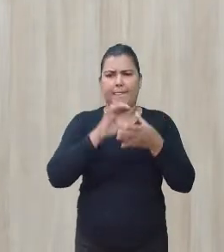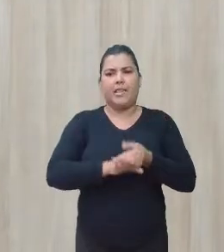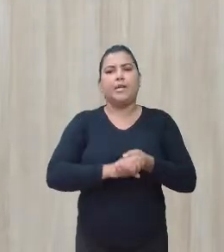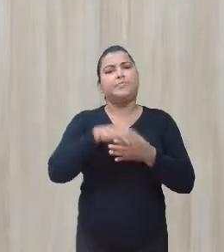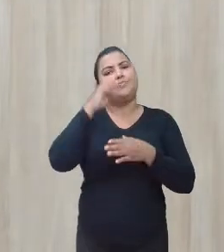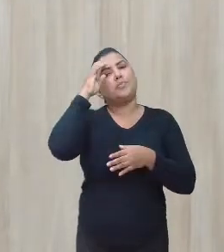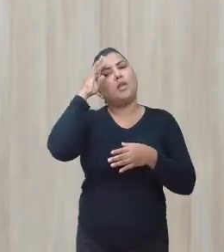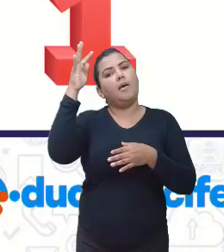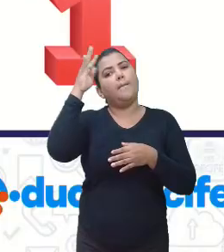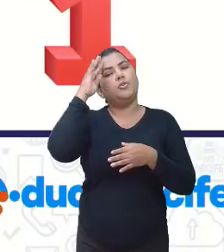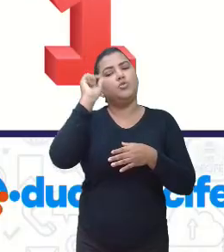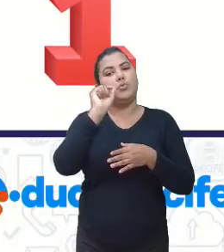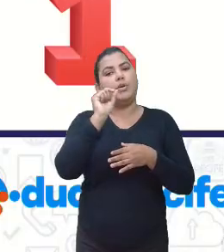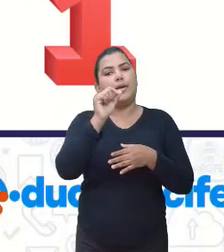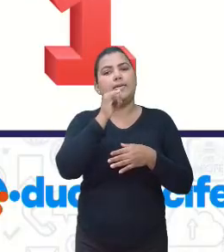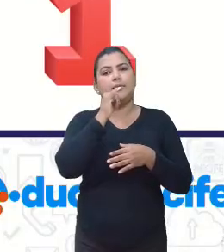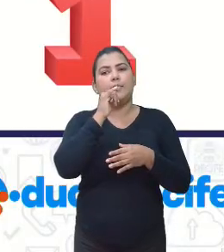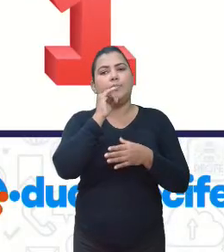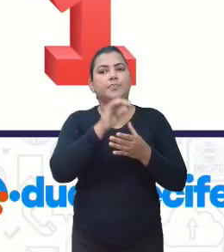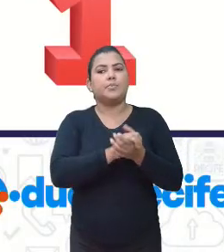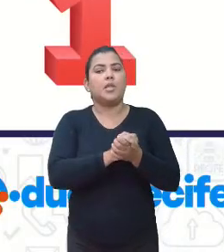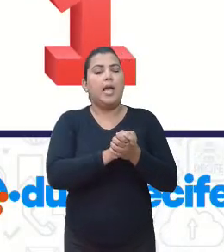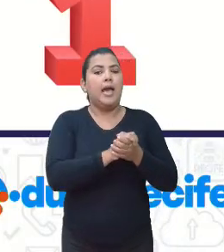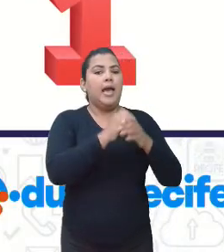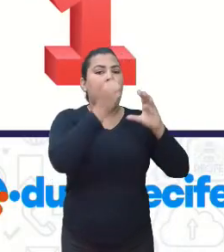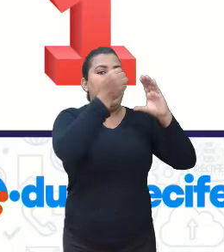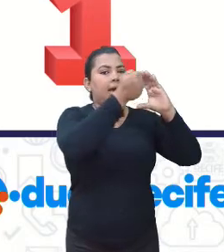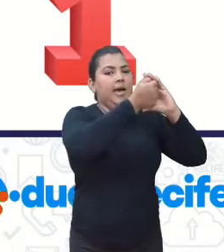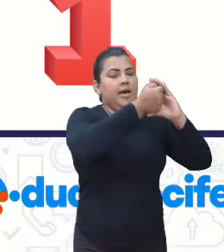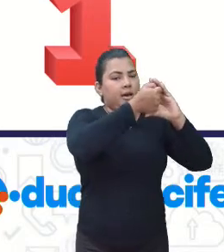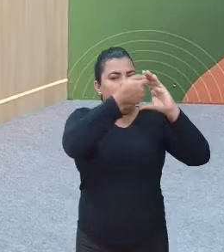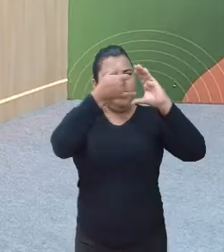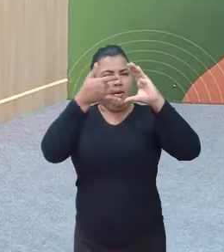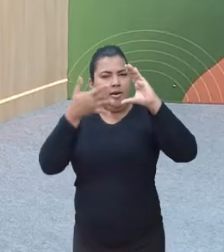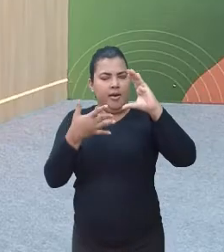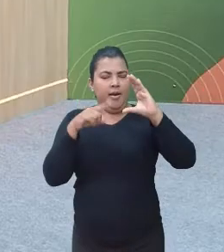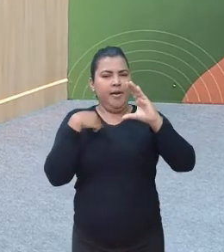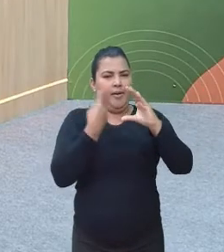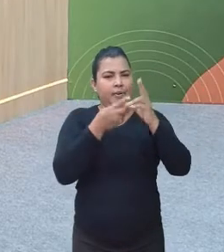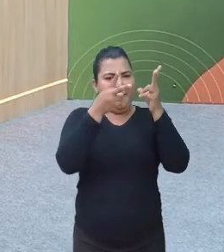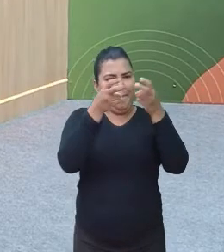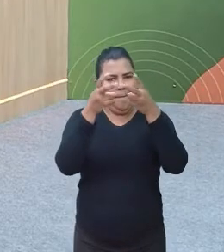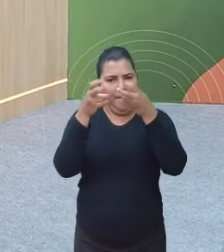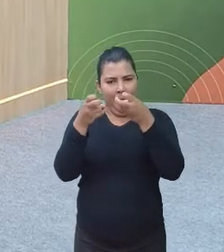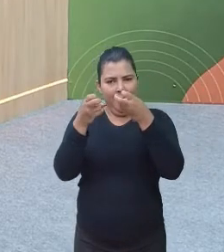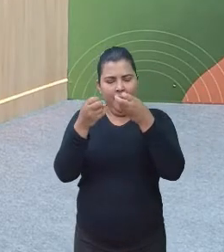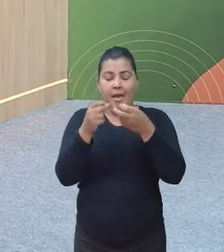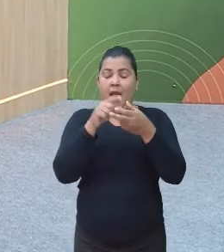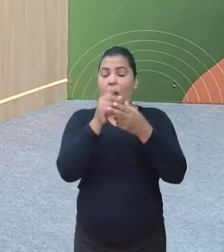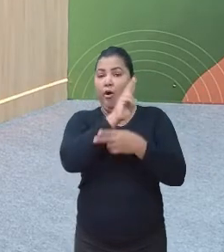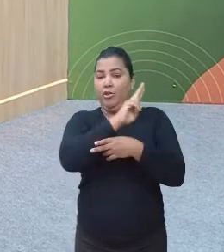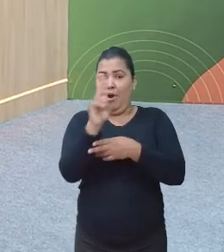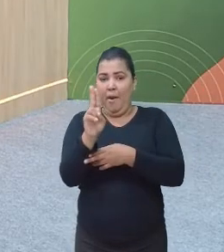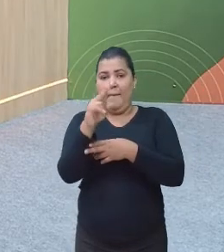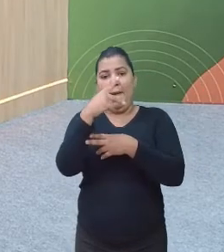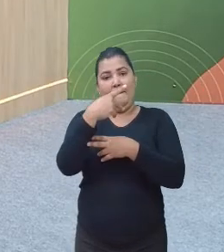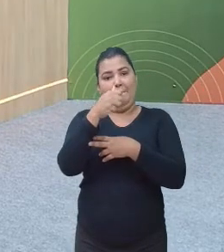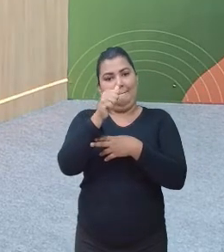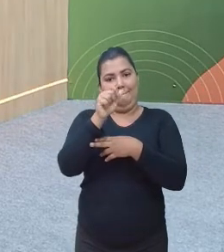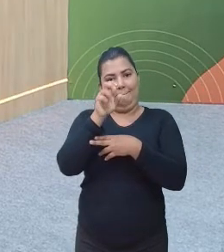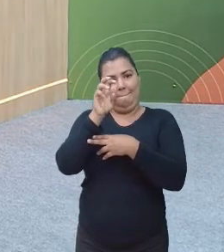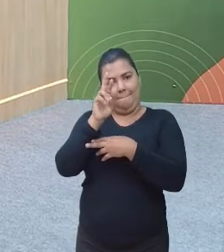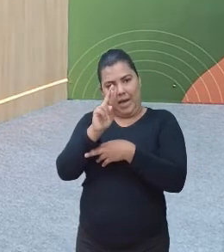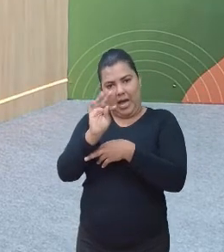na tela, que as características que a gente vai observar agora, eu chamei parte 1. Então, a gente vai dividir a